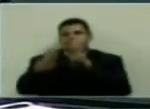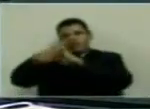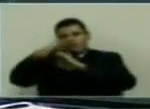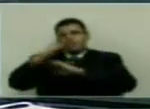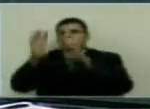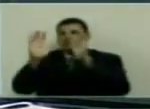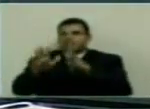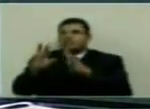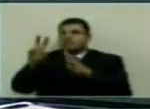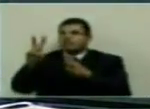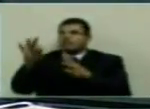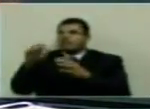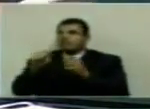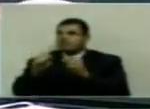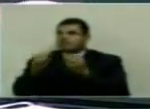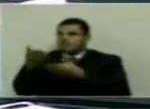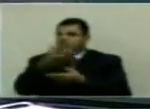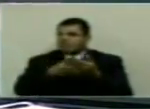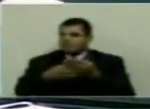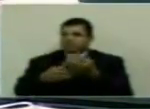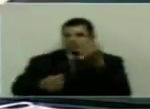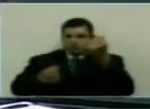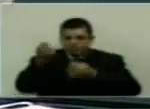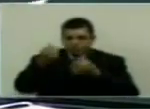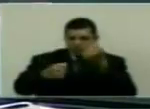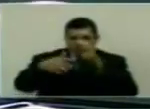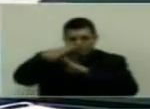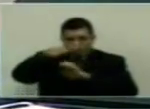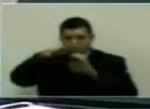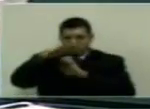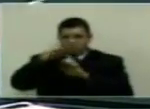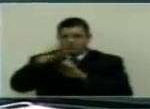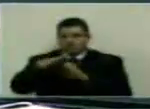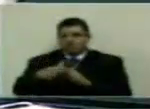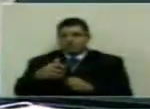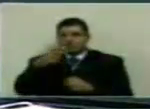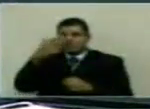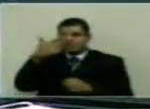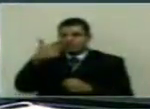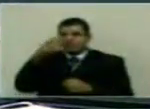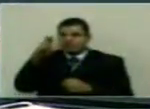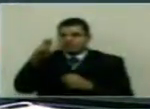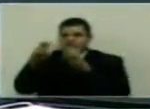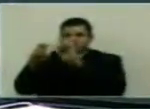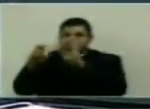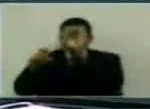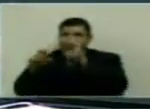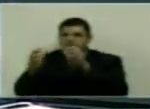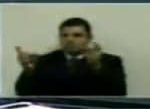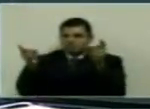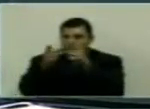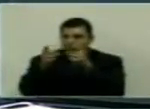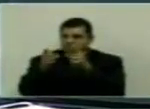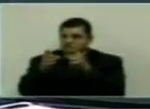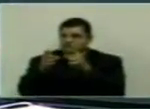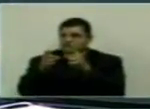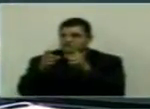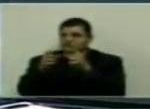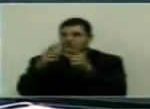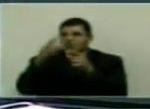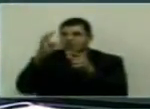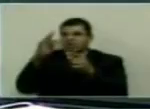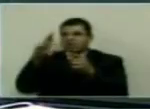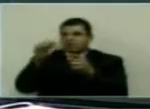Empresa Jax, que terceiriza os motoristas da empresa, 25% do contrato reduzido. A